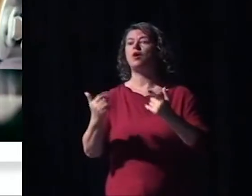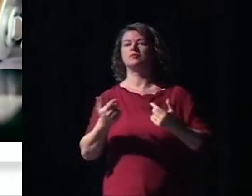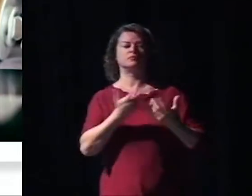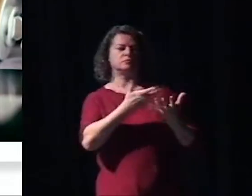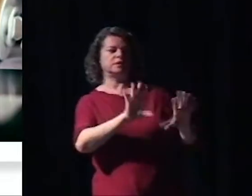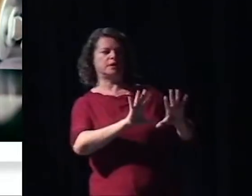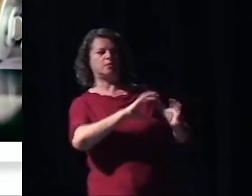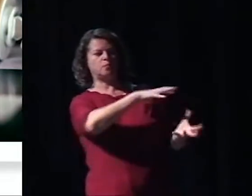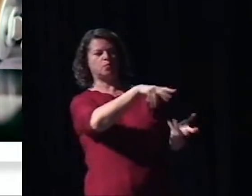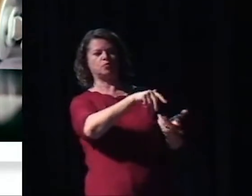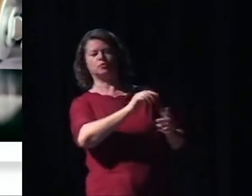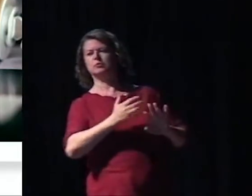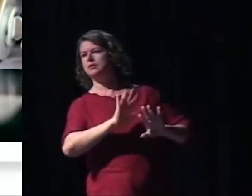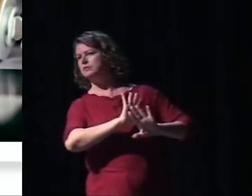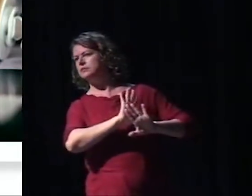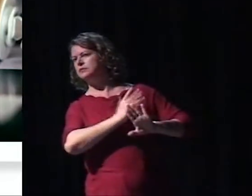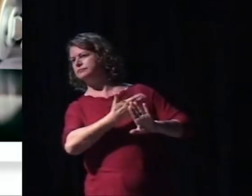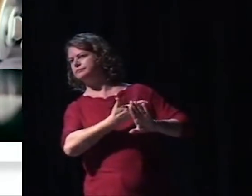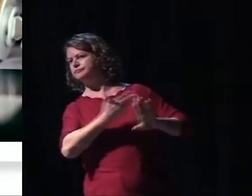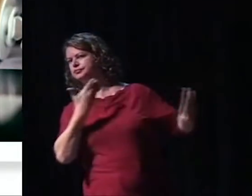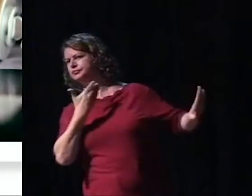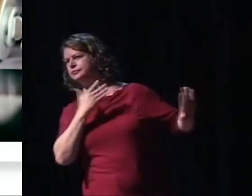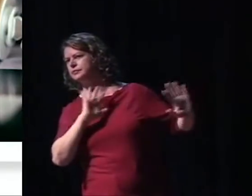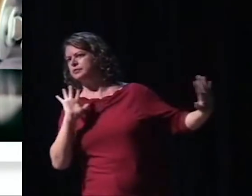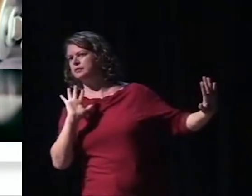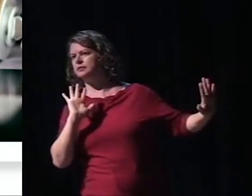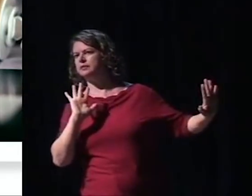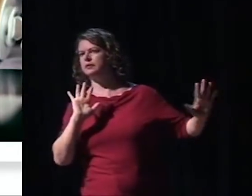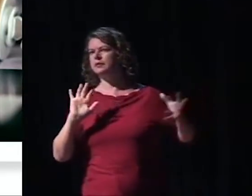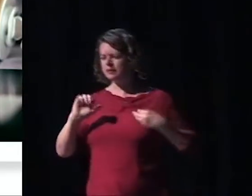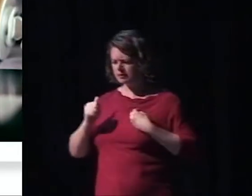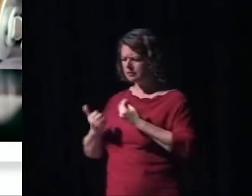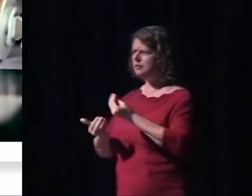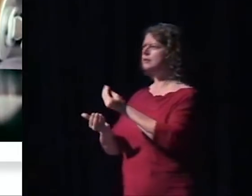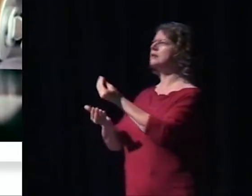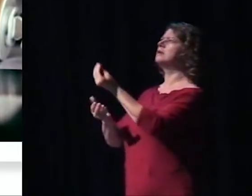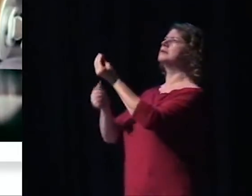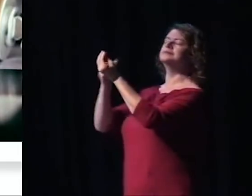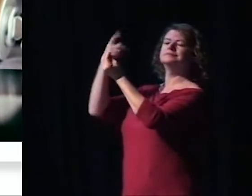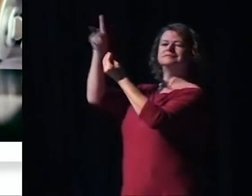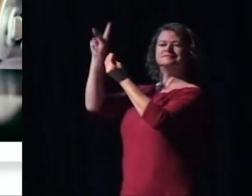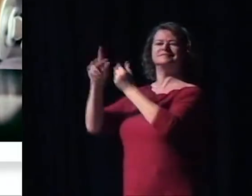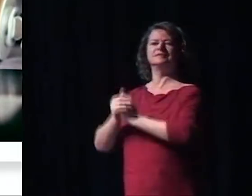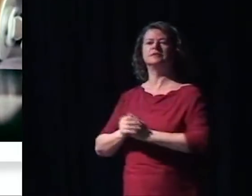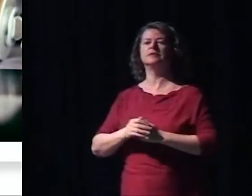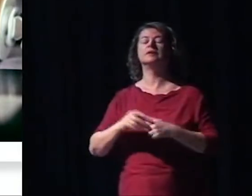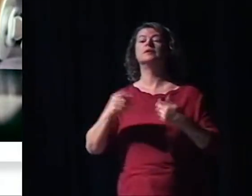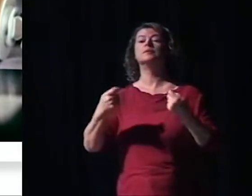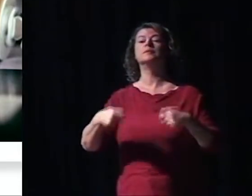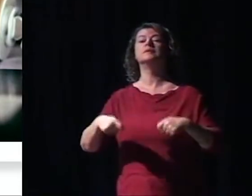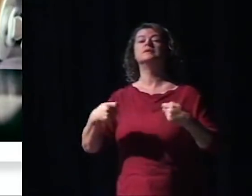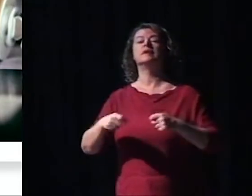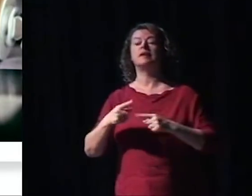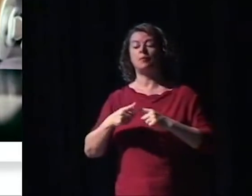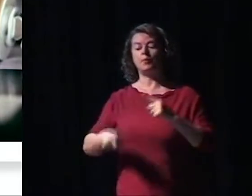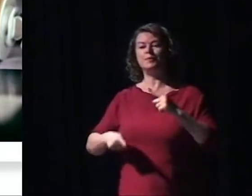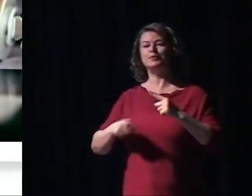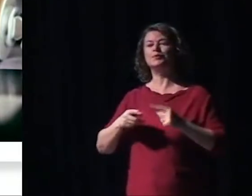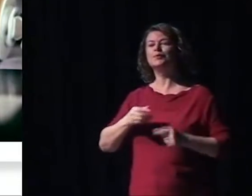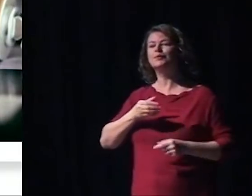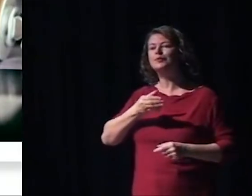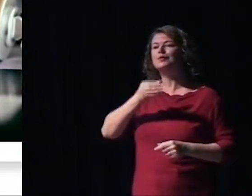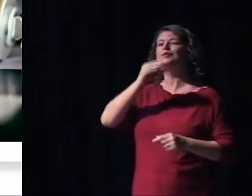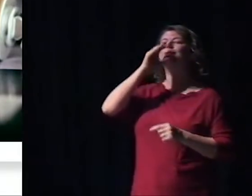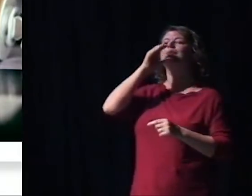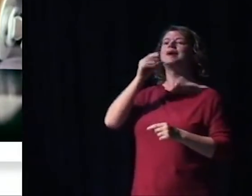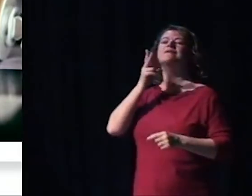Deus. Um voto de separação para o Senhor como nazireu, terá que se abster de vinho. Não poderá beber